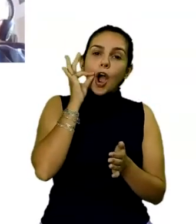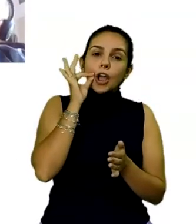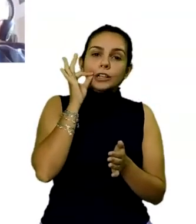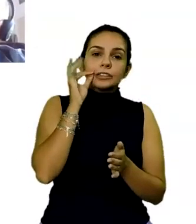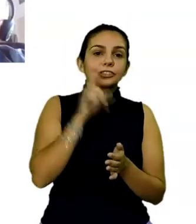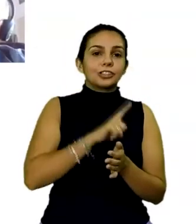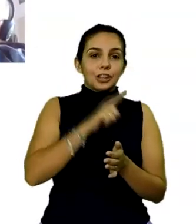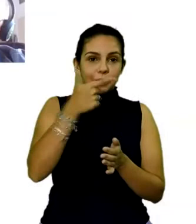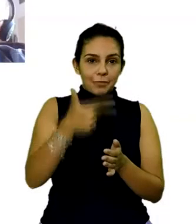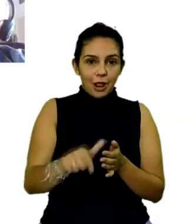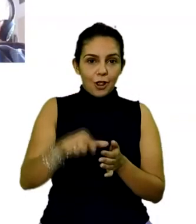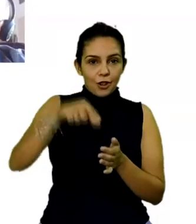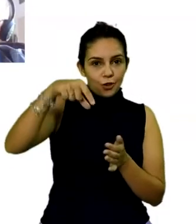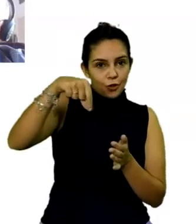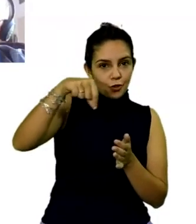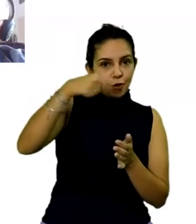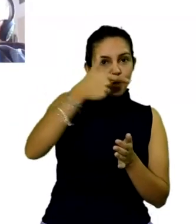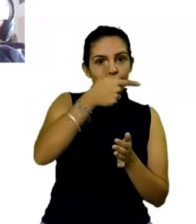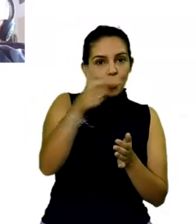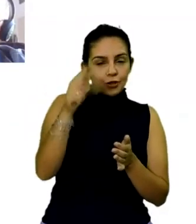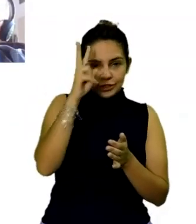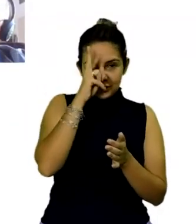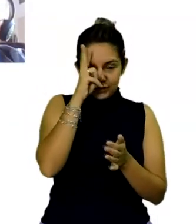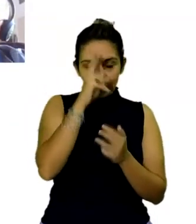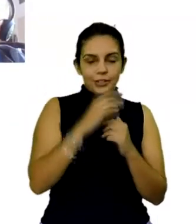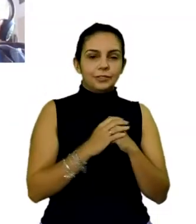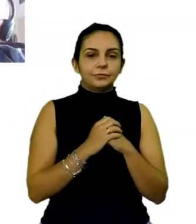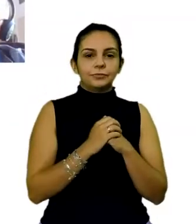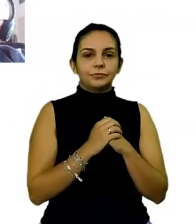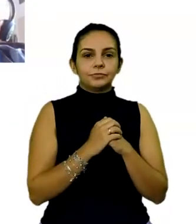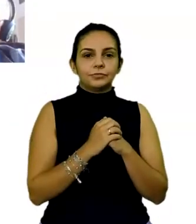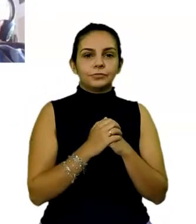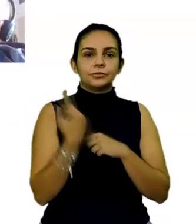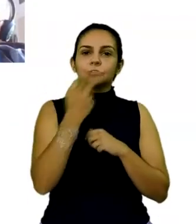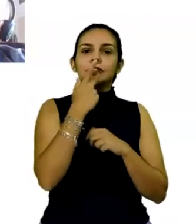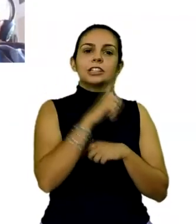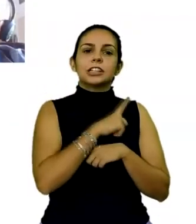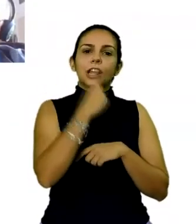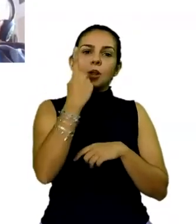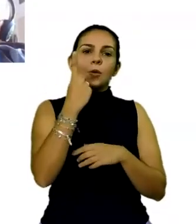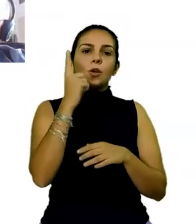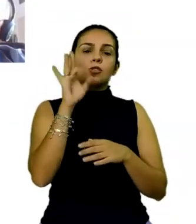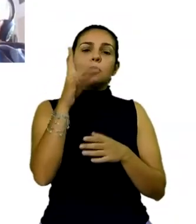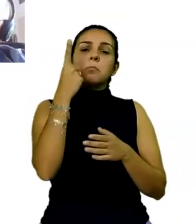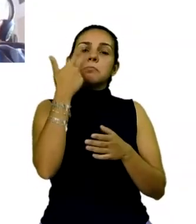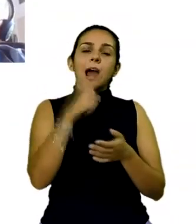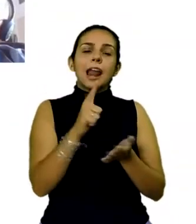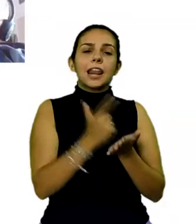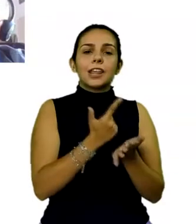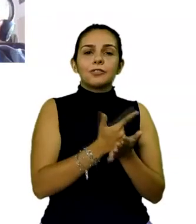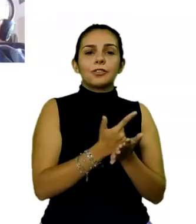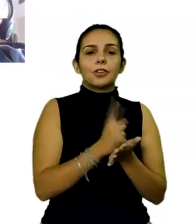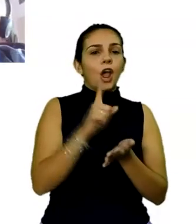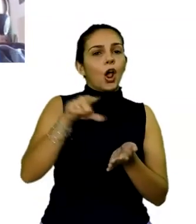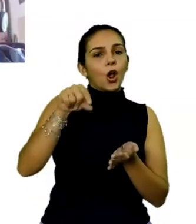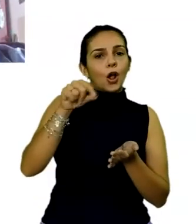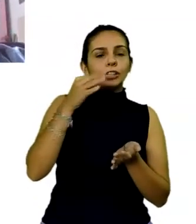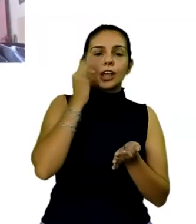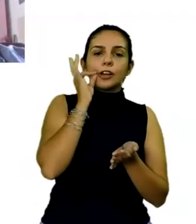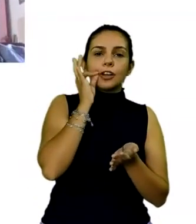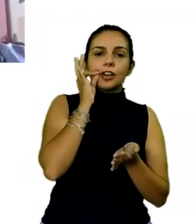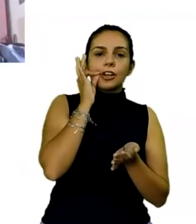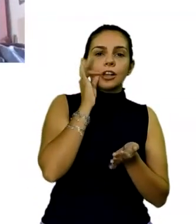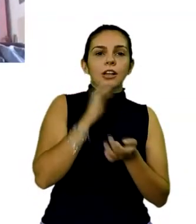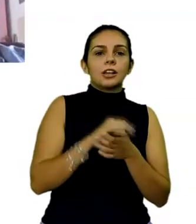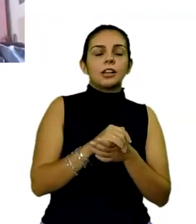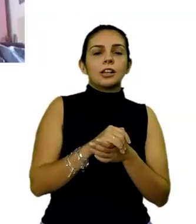se tinha mais gotas, alguma outra história. E a gente falou, só tem mais um livro, que não é a gota cor-de-rosa.